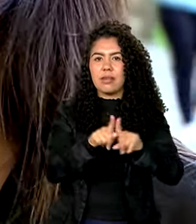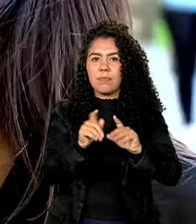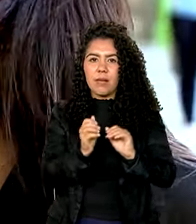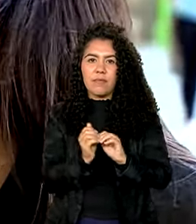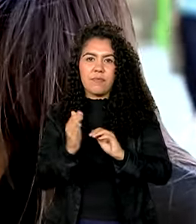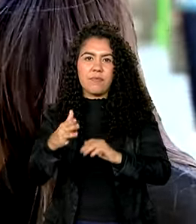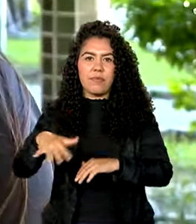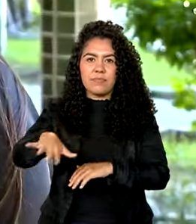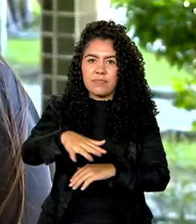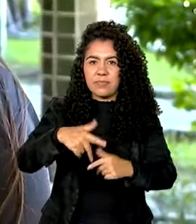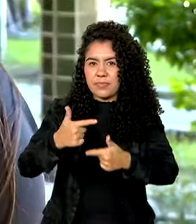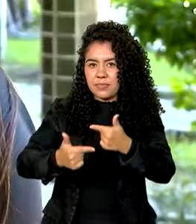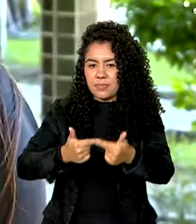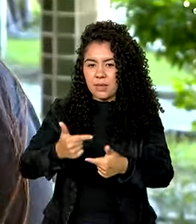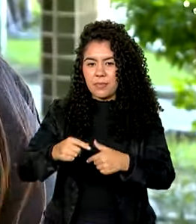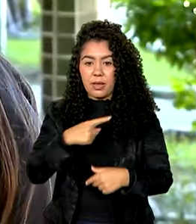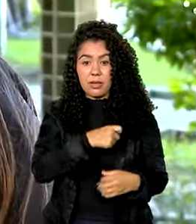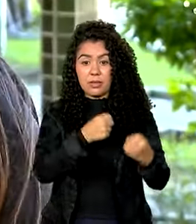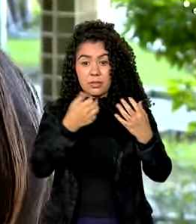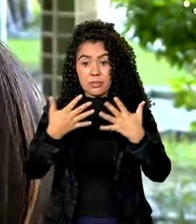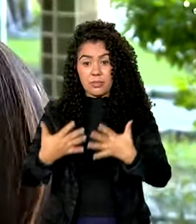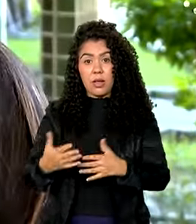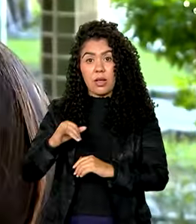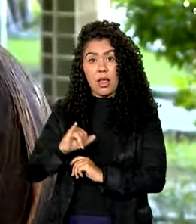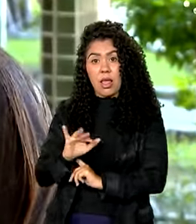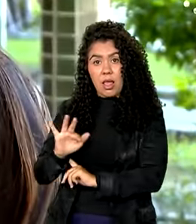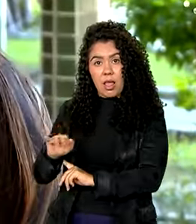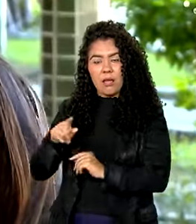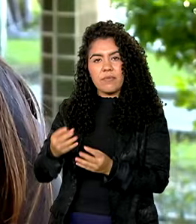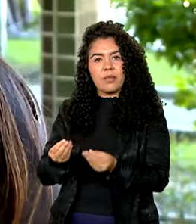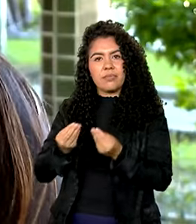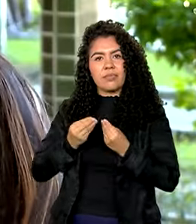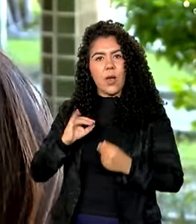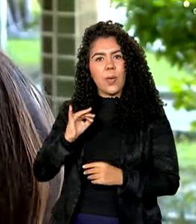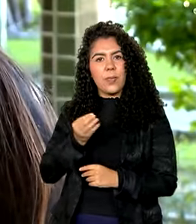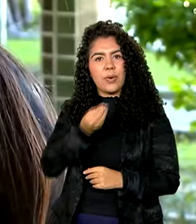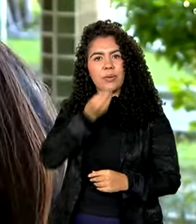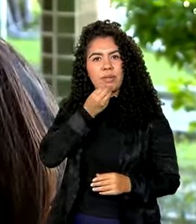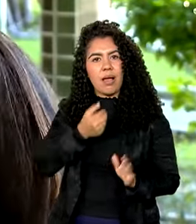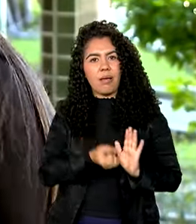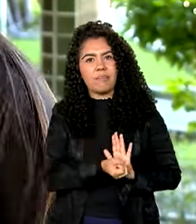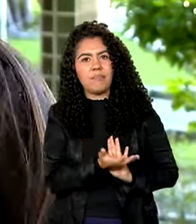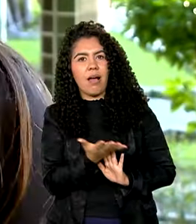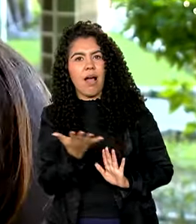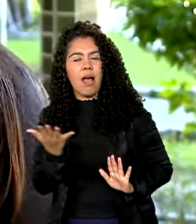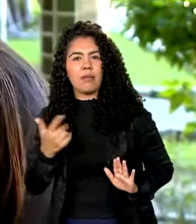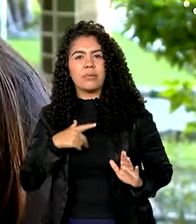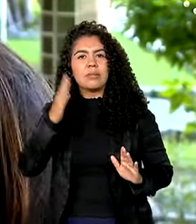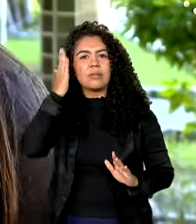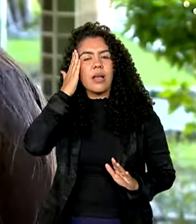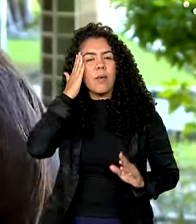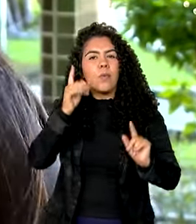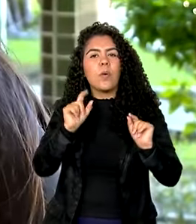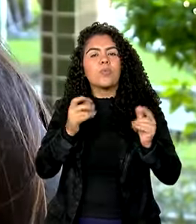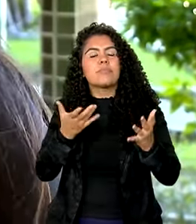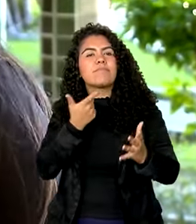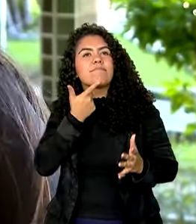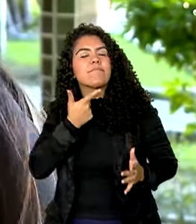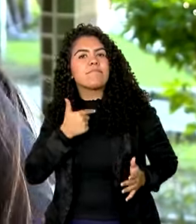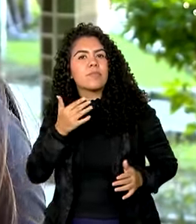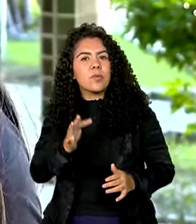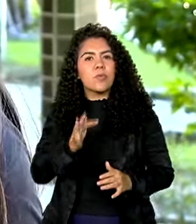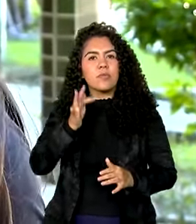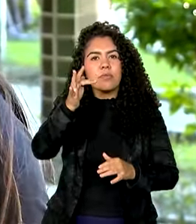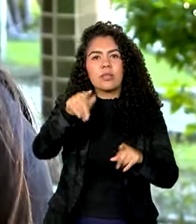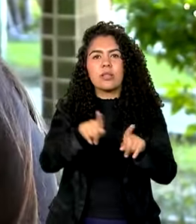de trabalho. O IF, ele dá muitas oportunidades para você saber o que você quer,